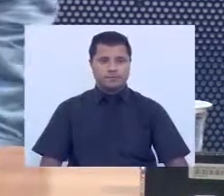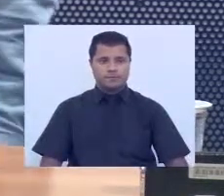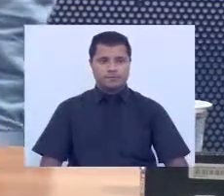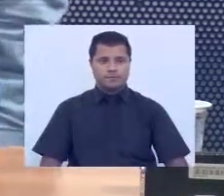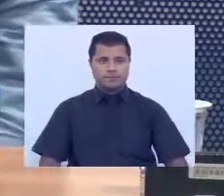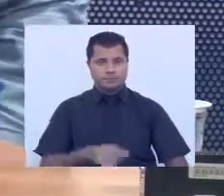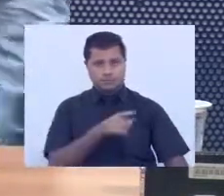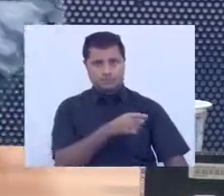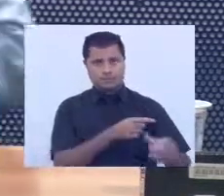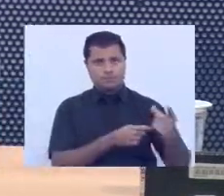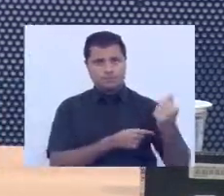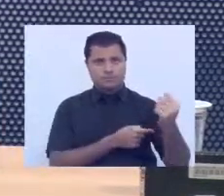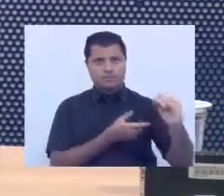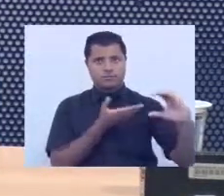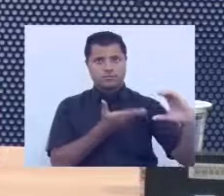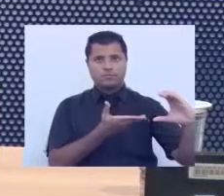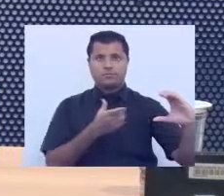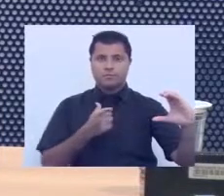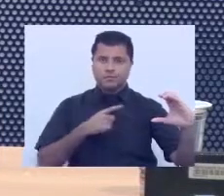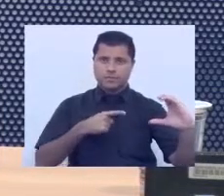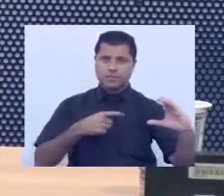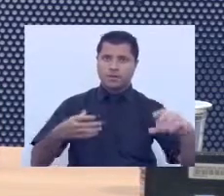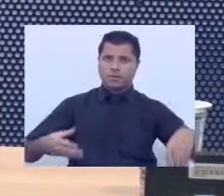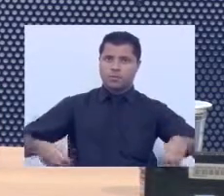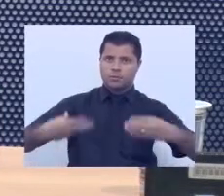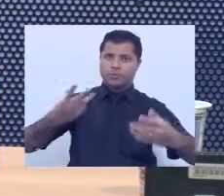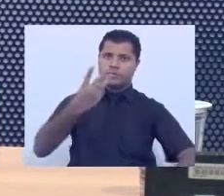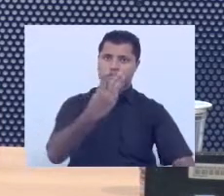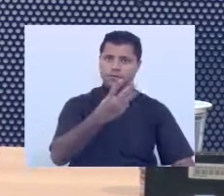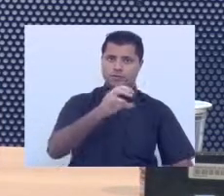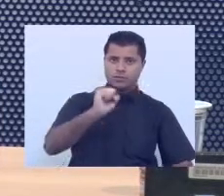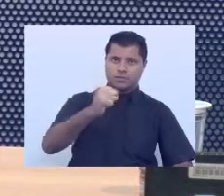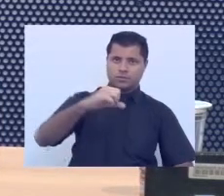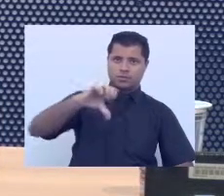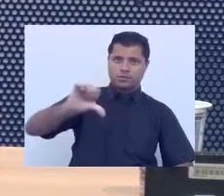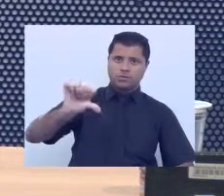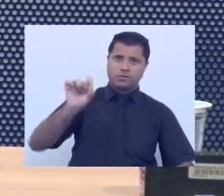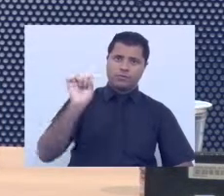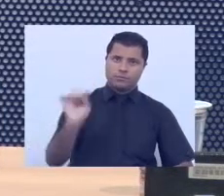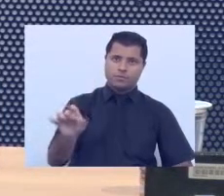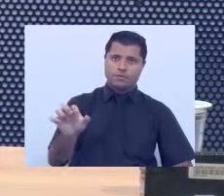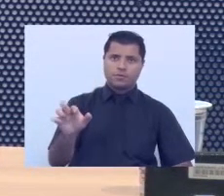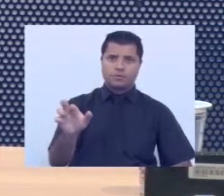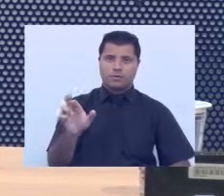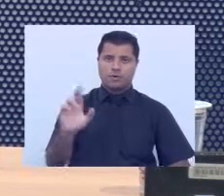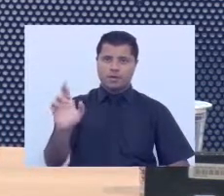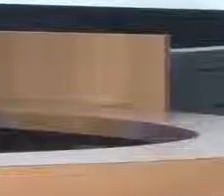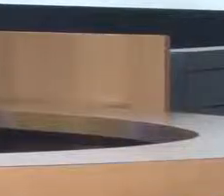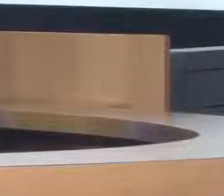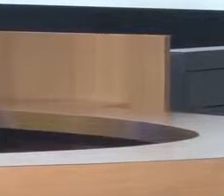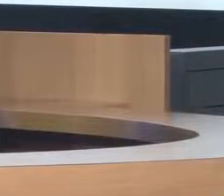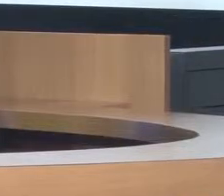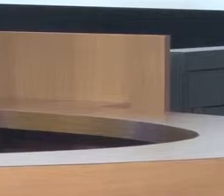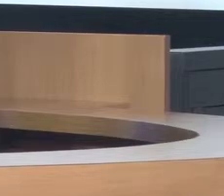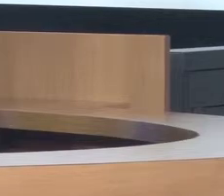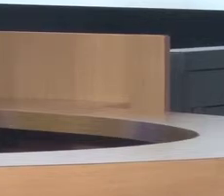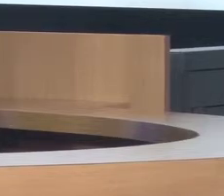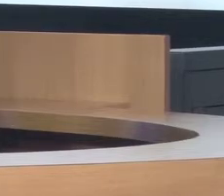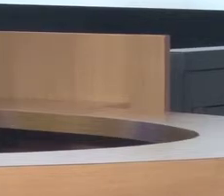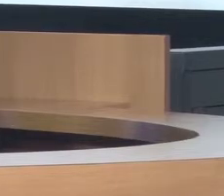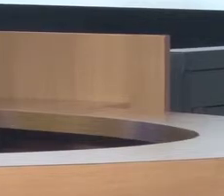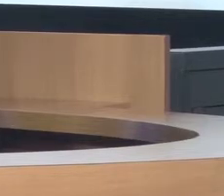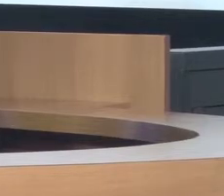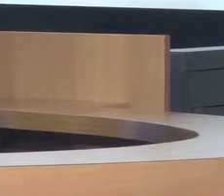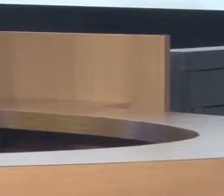A gente tem um gasto de R$ 389.000 com o pessoal. Ainda durante